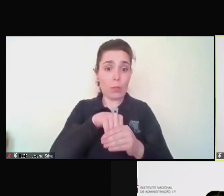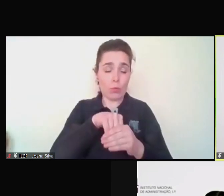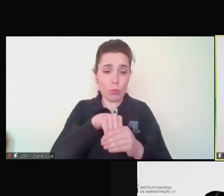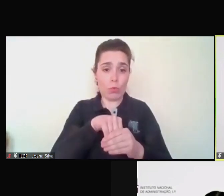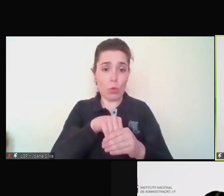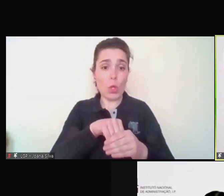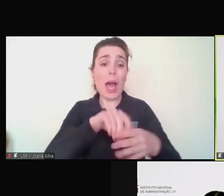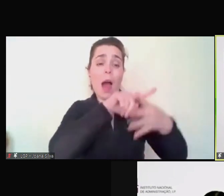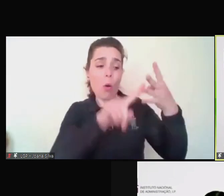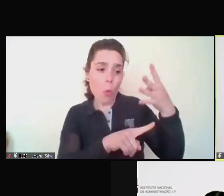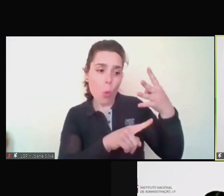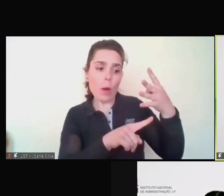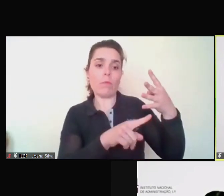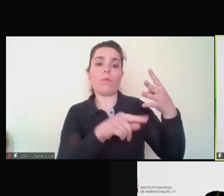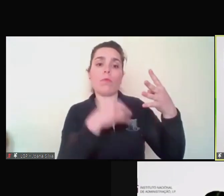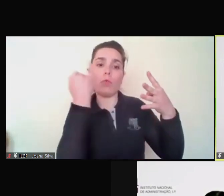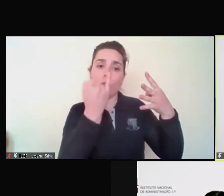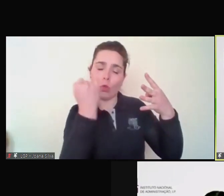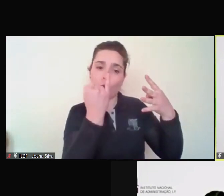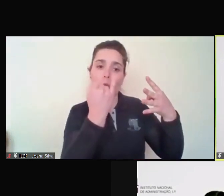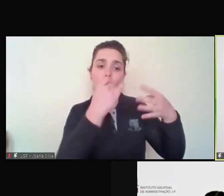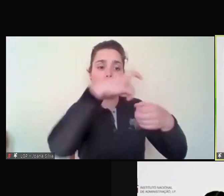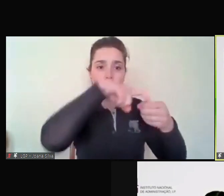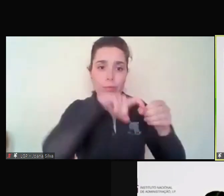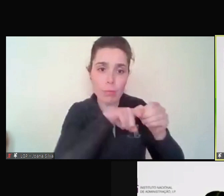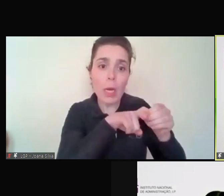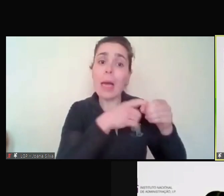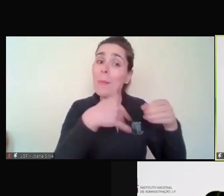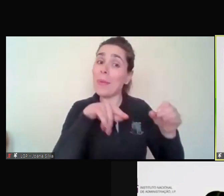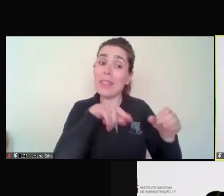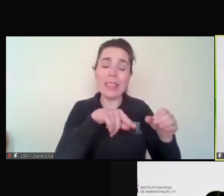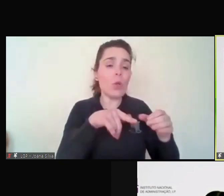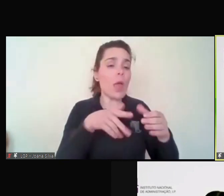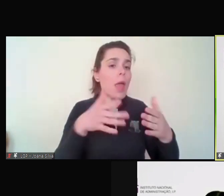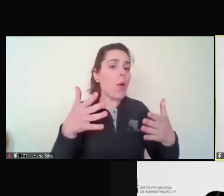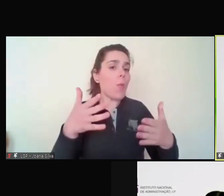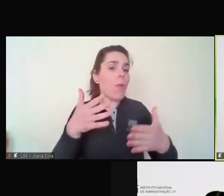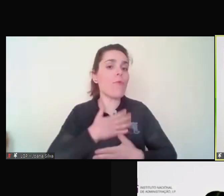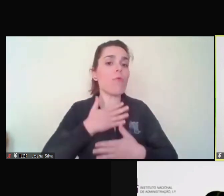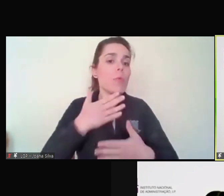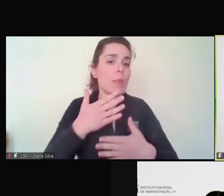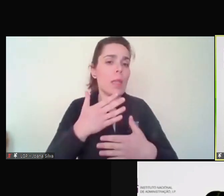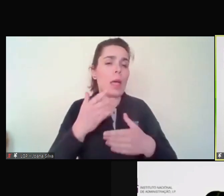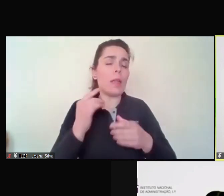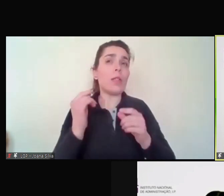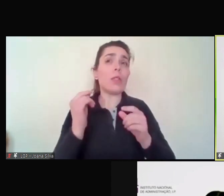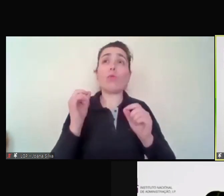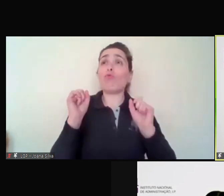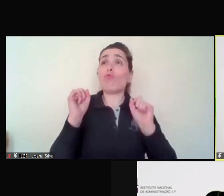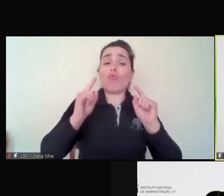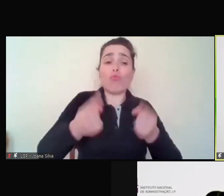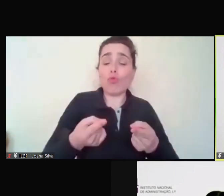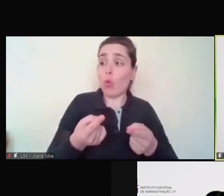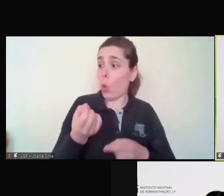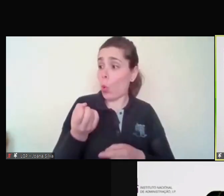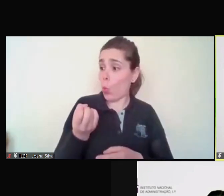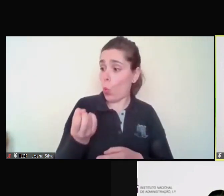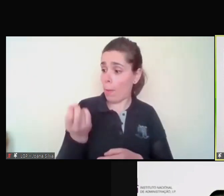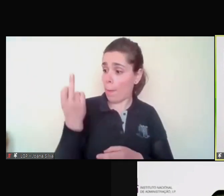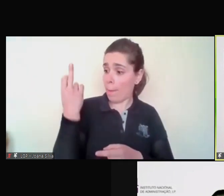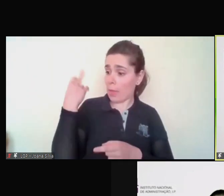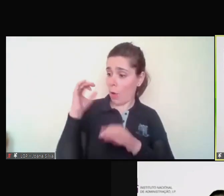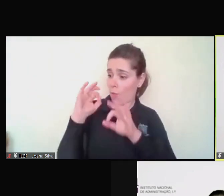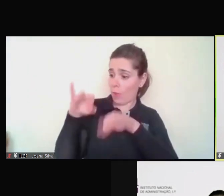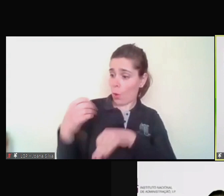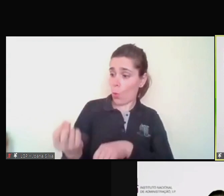consórcios que foram instituídos recentemente. Este é um impulso que teve início formal no final do ano passado, mas que